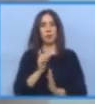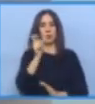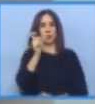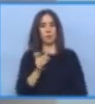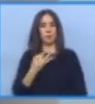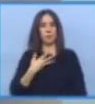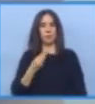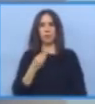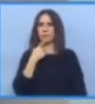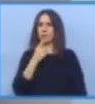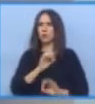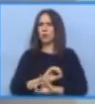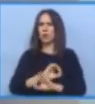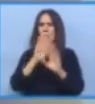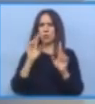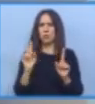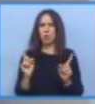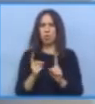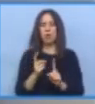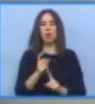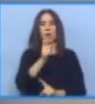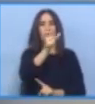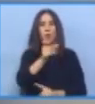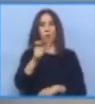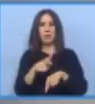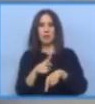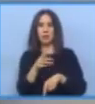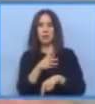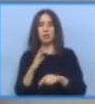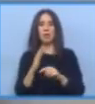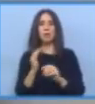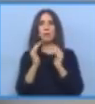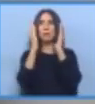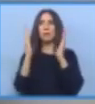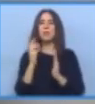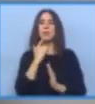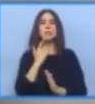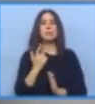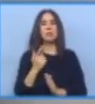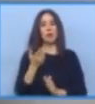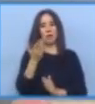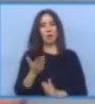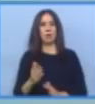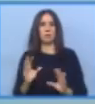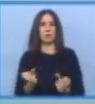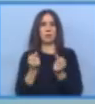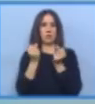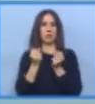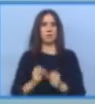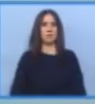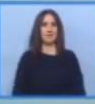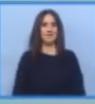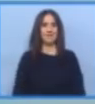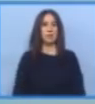uma forma muito clara, muito sucinta aos homens do seu tempo, é, no fundo, dizer: este é o Messias. Que o